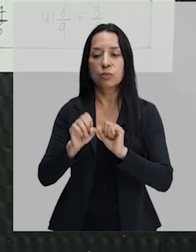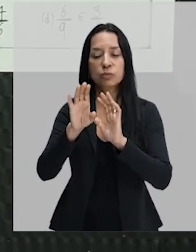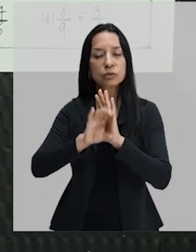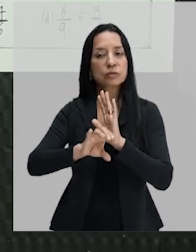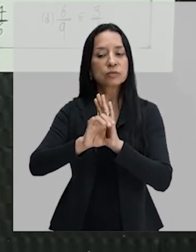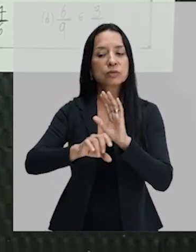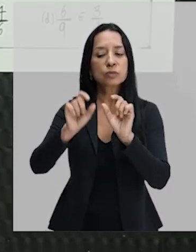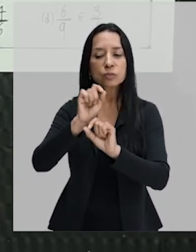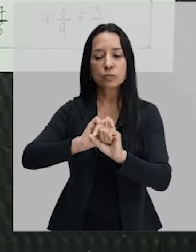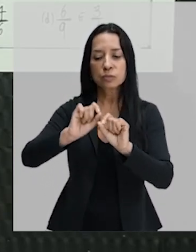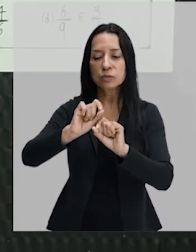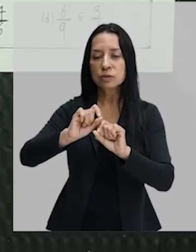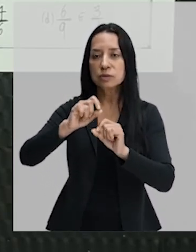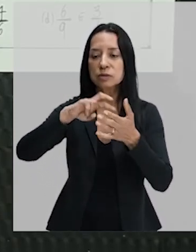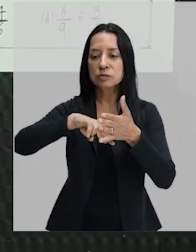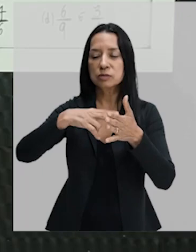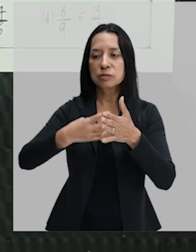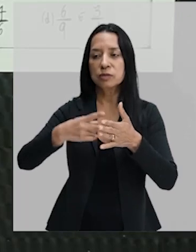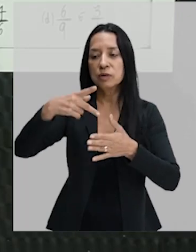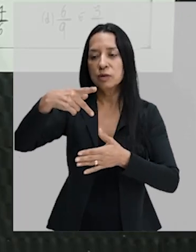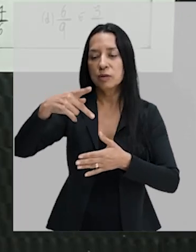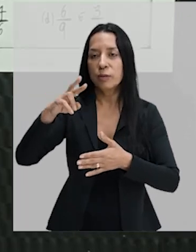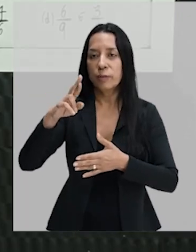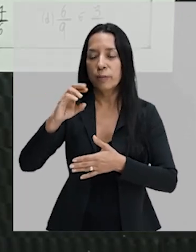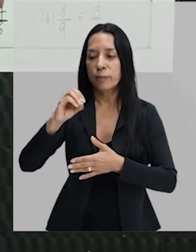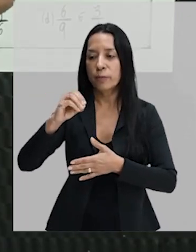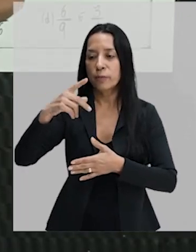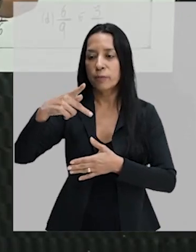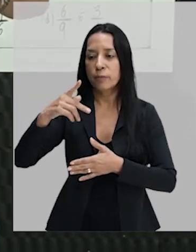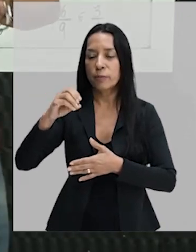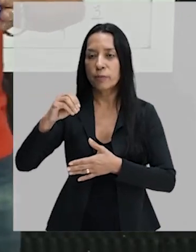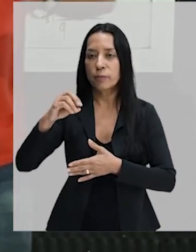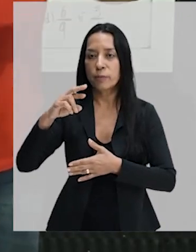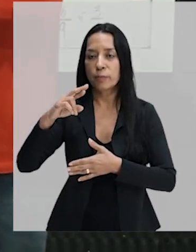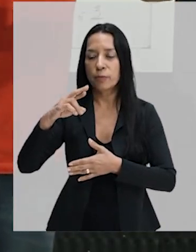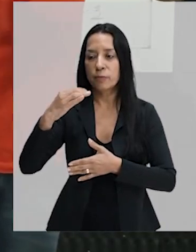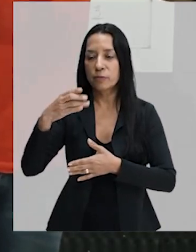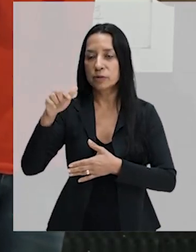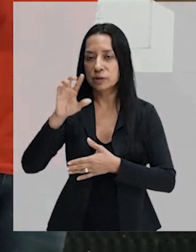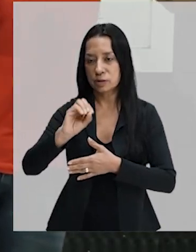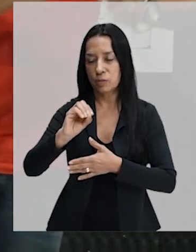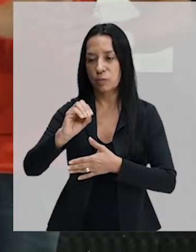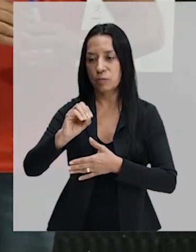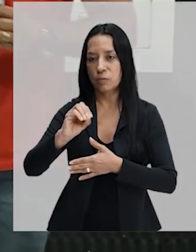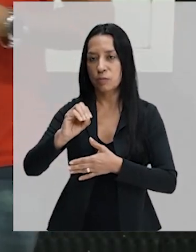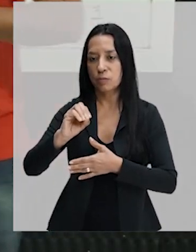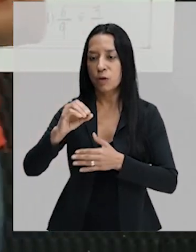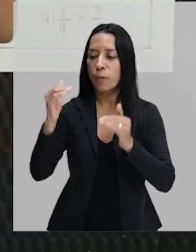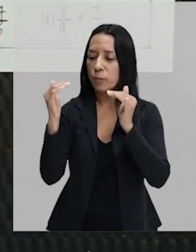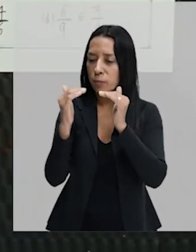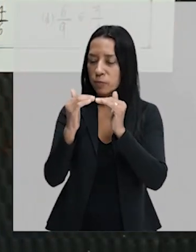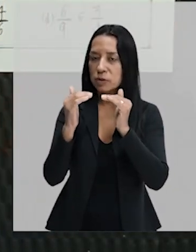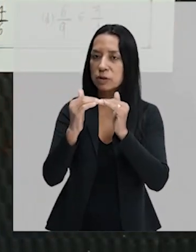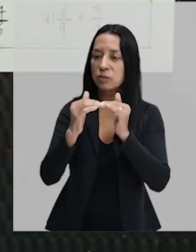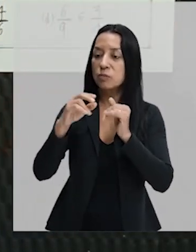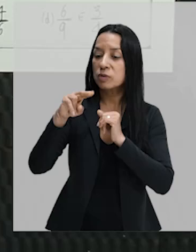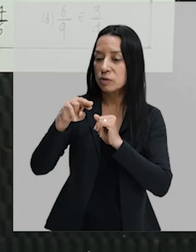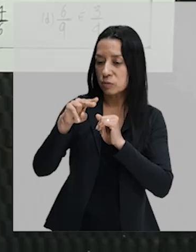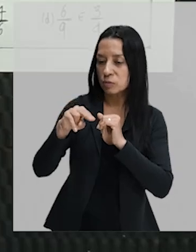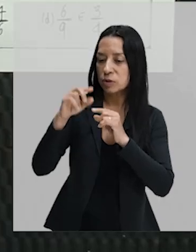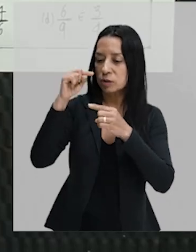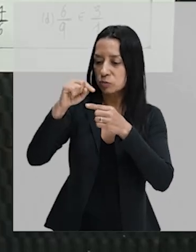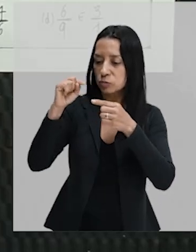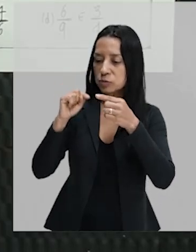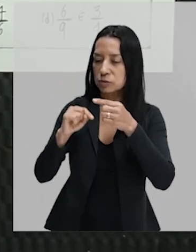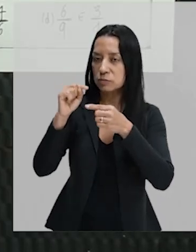aqui o que é uma proporção. Uma proporção nada mais é do que uma igualdade entre duas razões. São números que aos